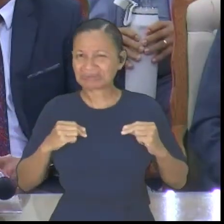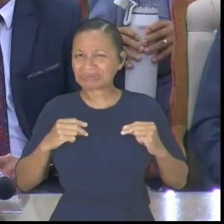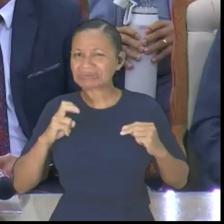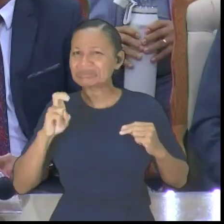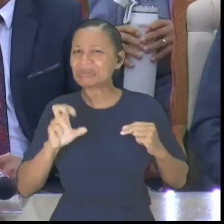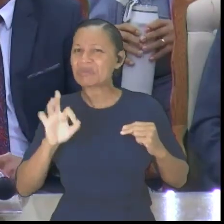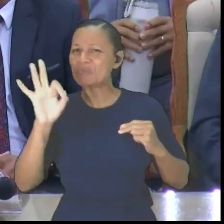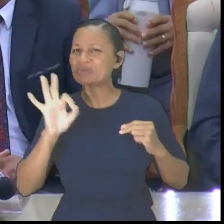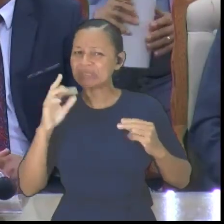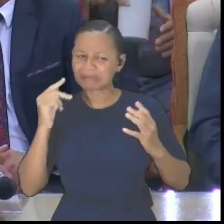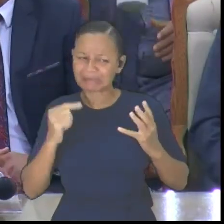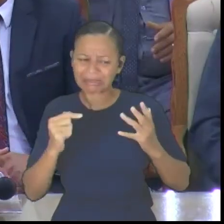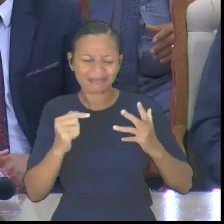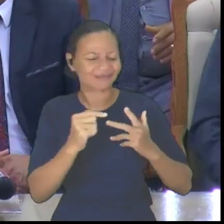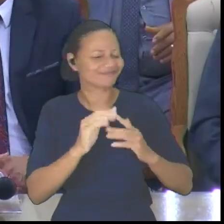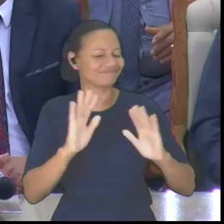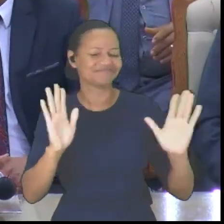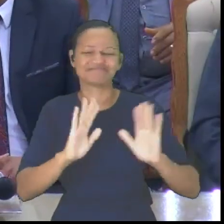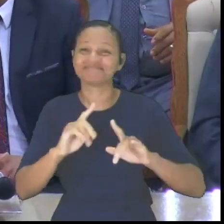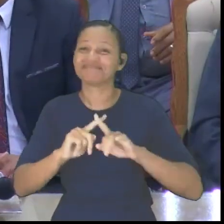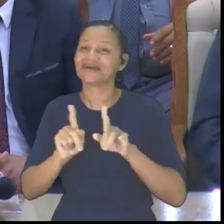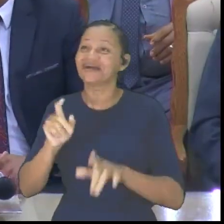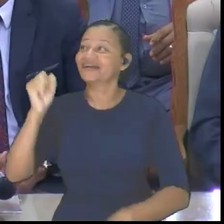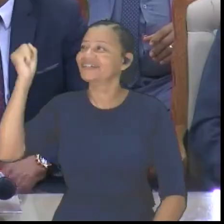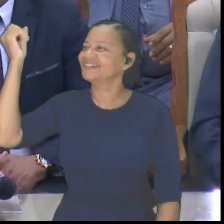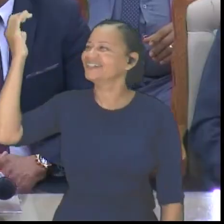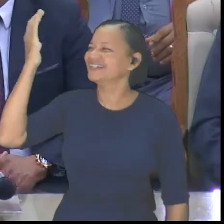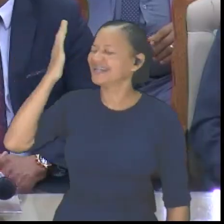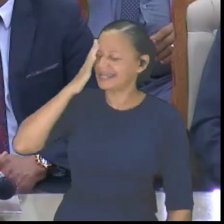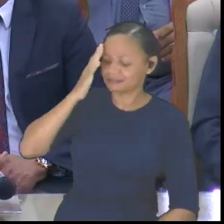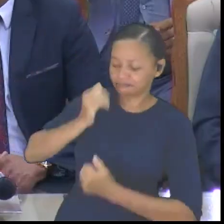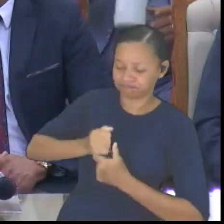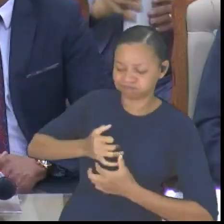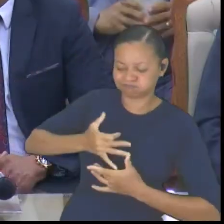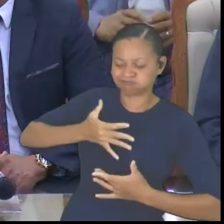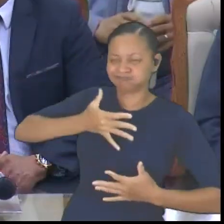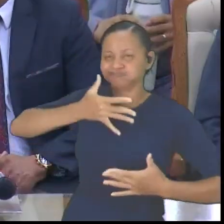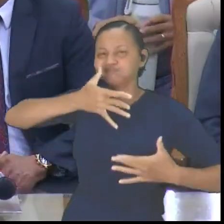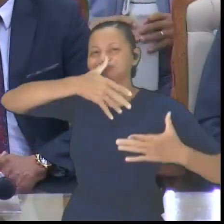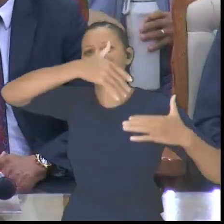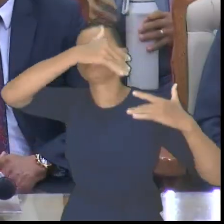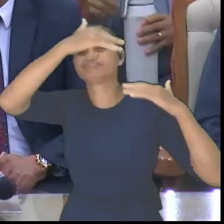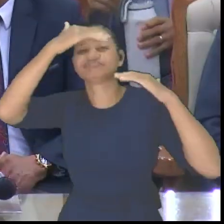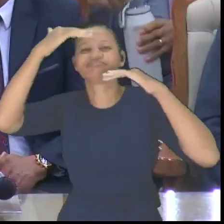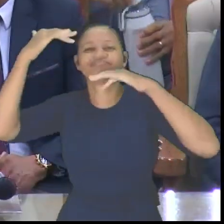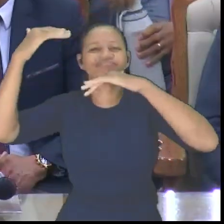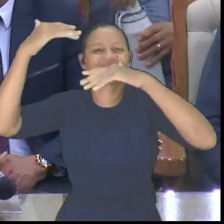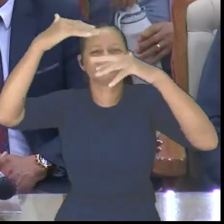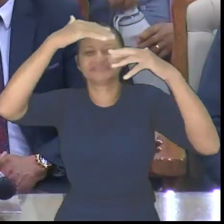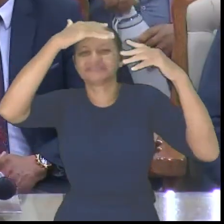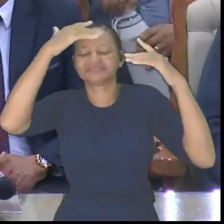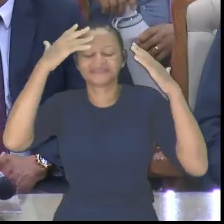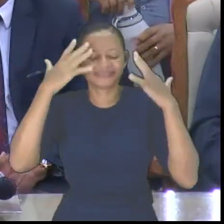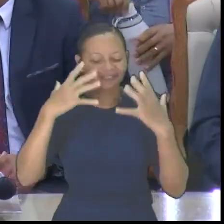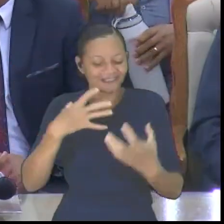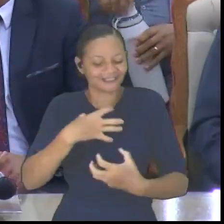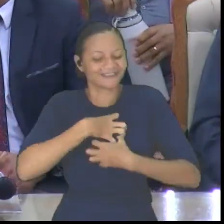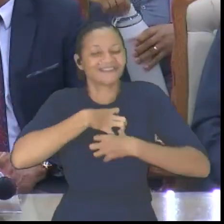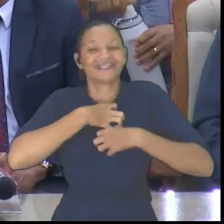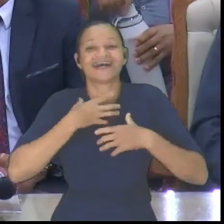5%, mas a sua graça me envolveu. Eu estou muito feliz e muito